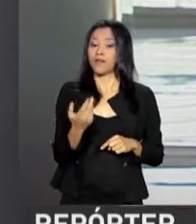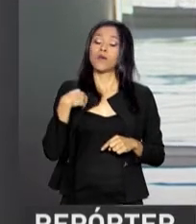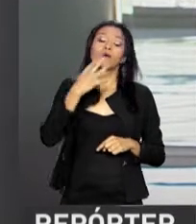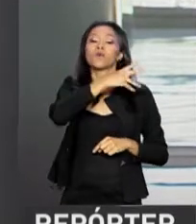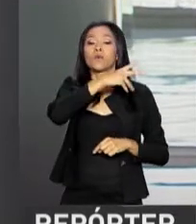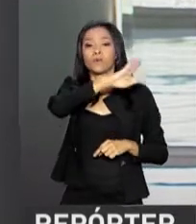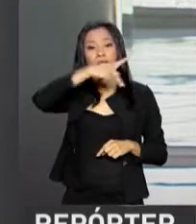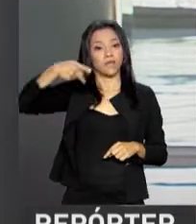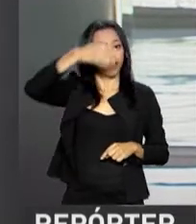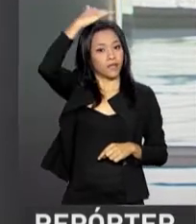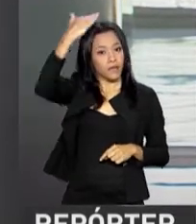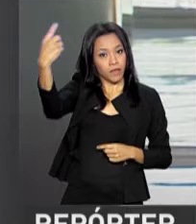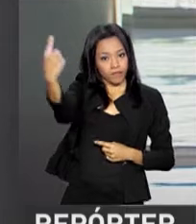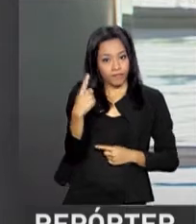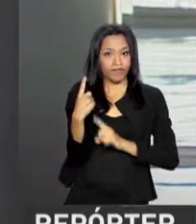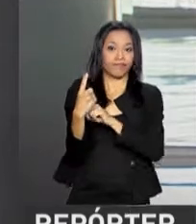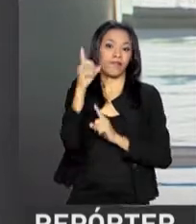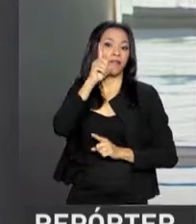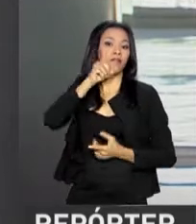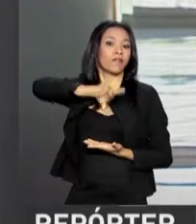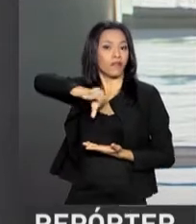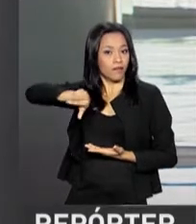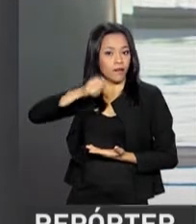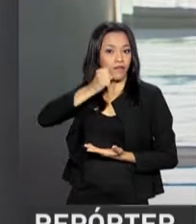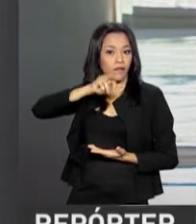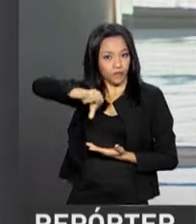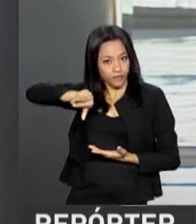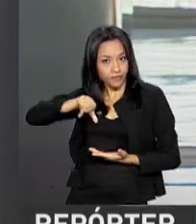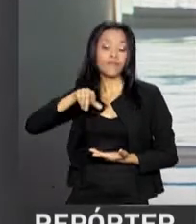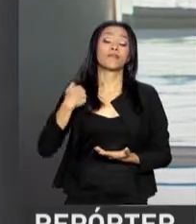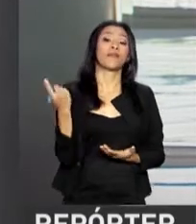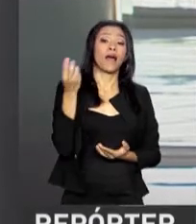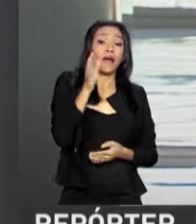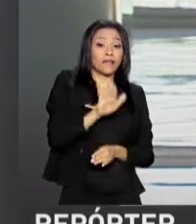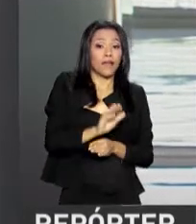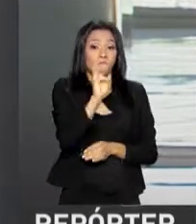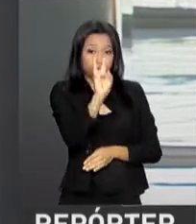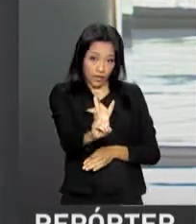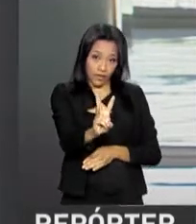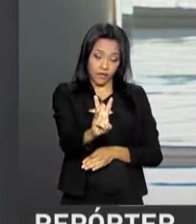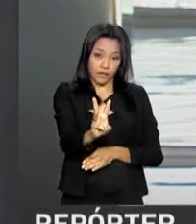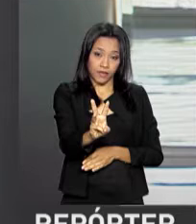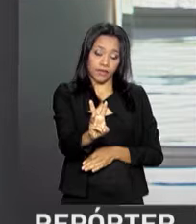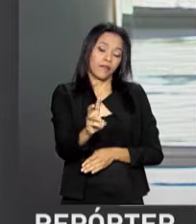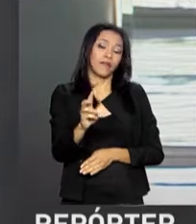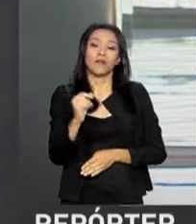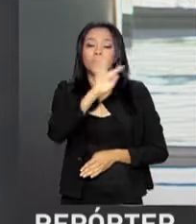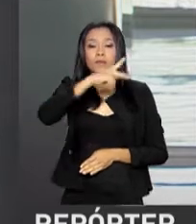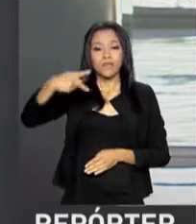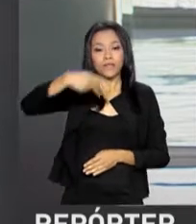parlamentares aqui no palácio do planalto já à tarde às 3 horas e o bicho time só permitem uma audiência